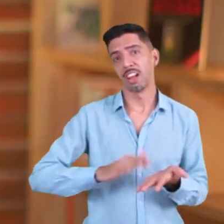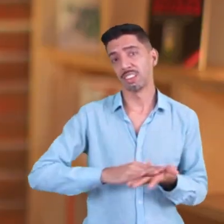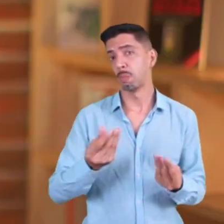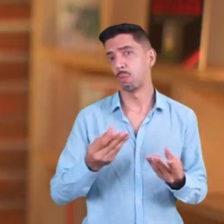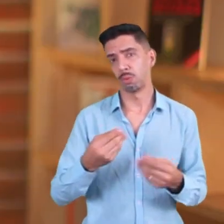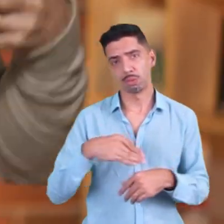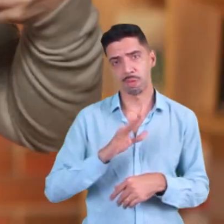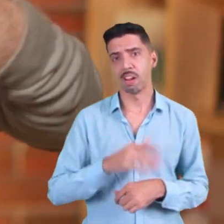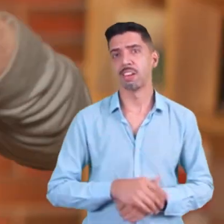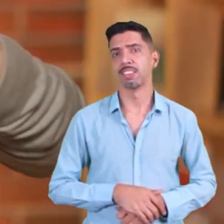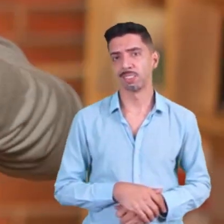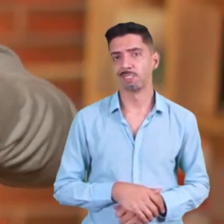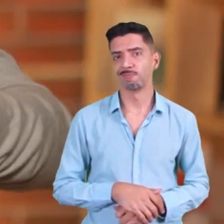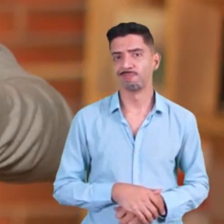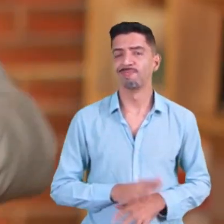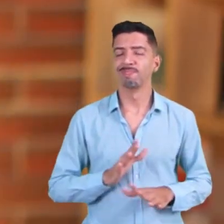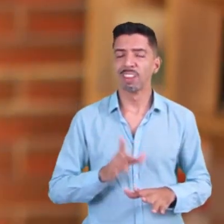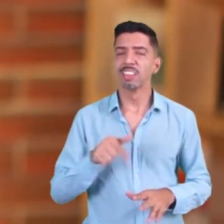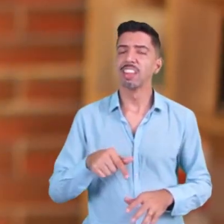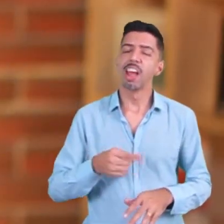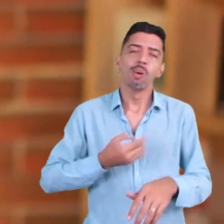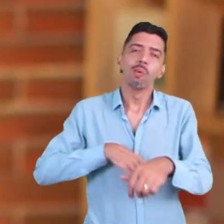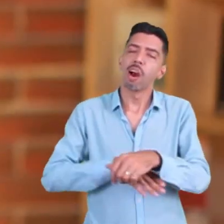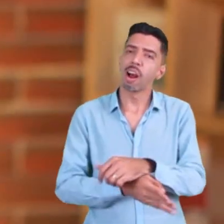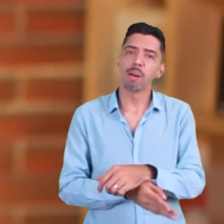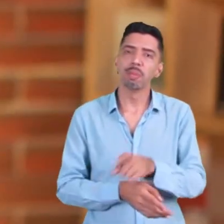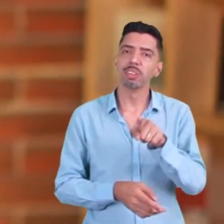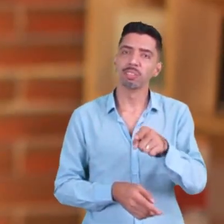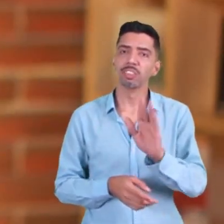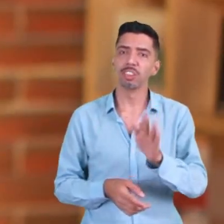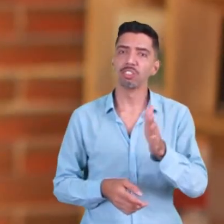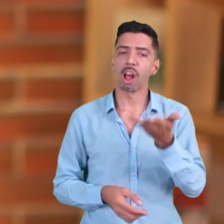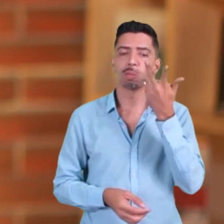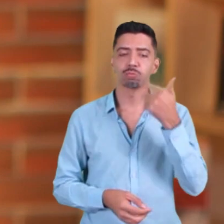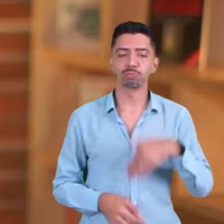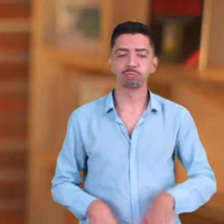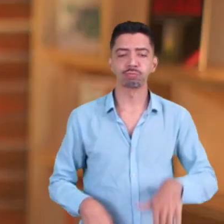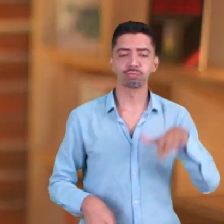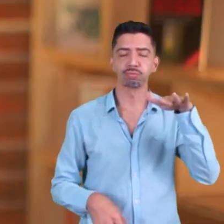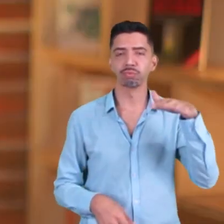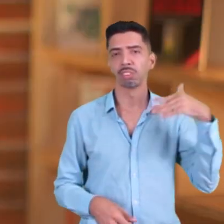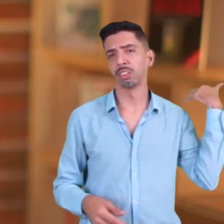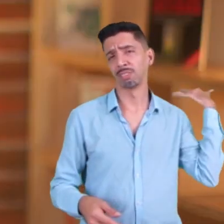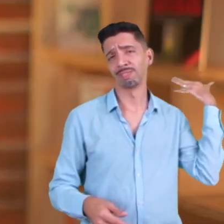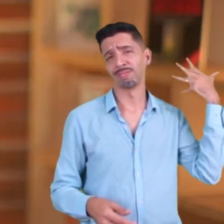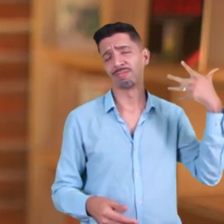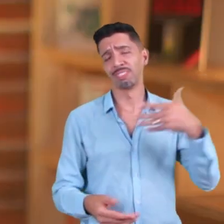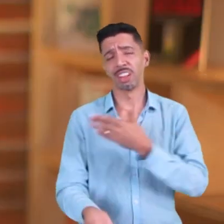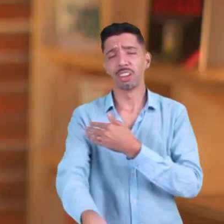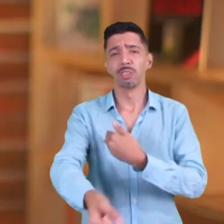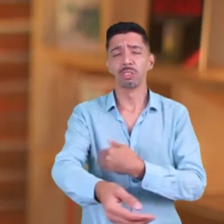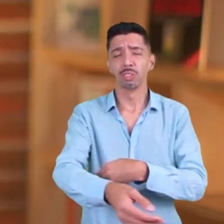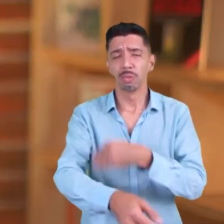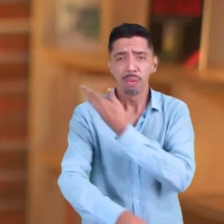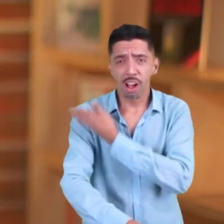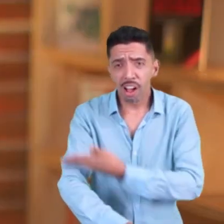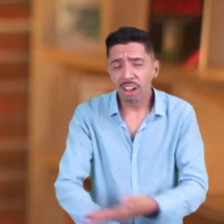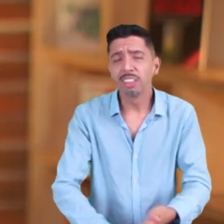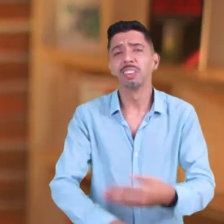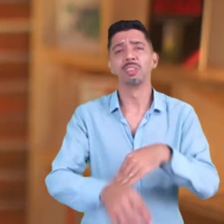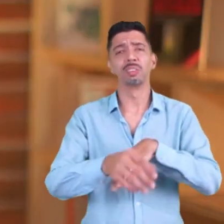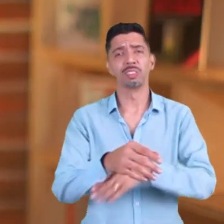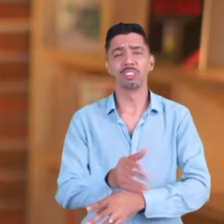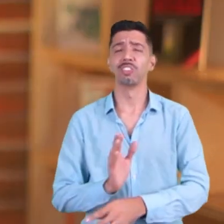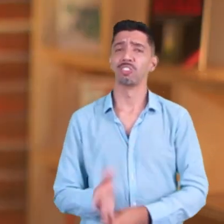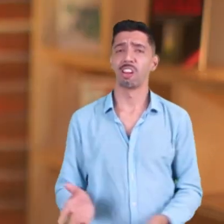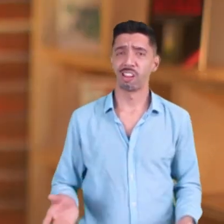Esses hábitos foram impregnados ao longo da nossa história, das nossas vidas. Como é que eu faço para mudar um comportamento? Não dá para mudar